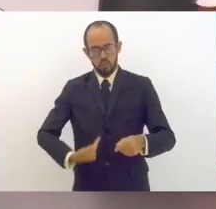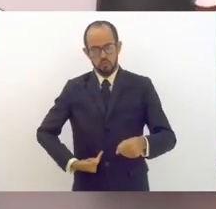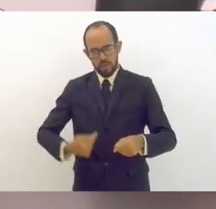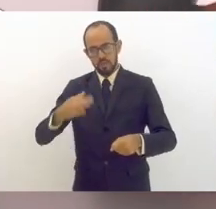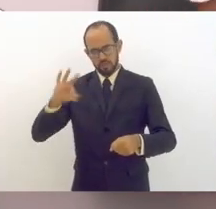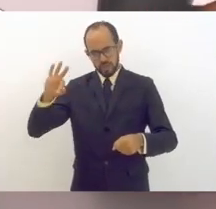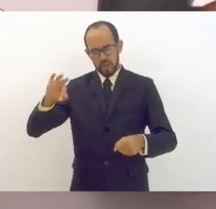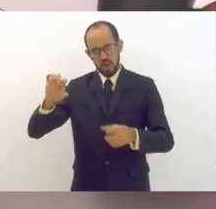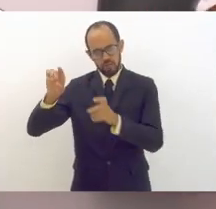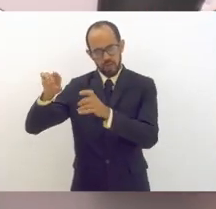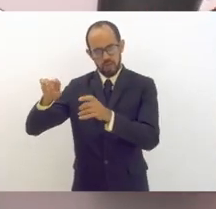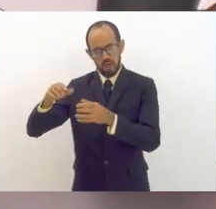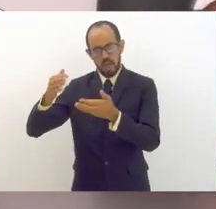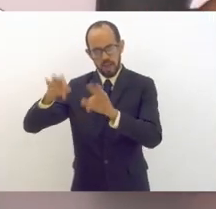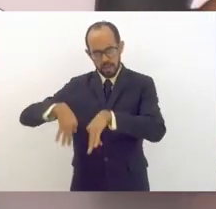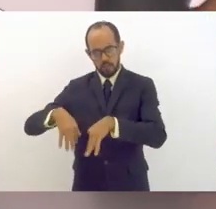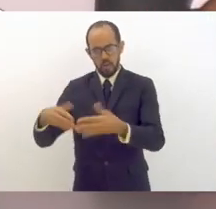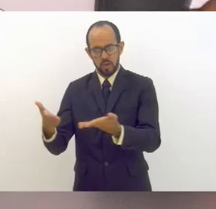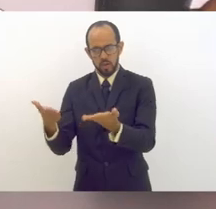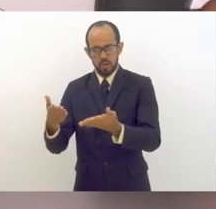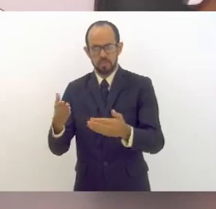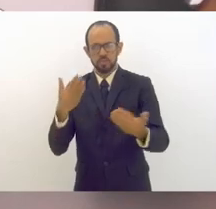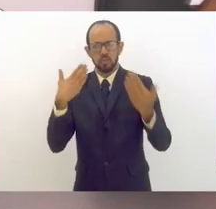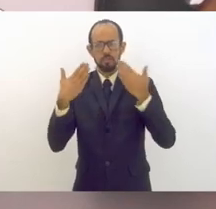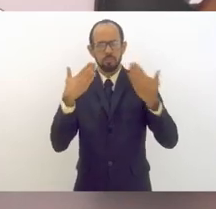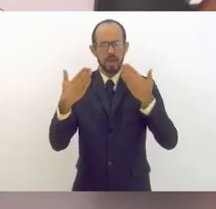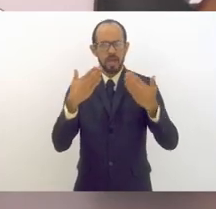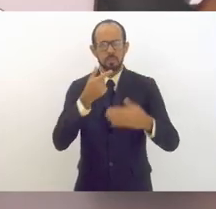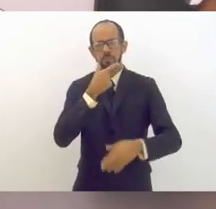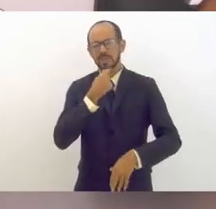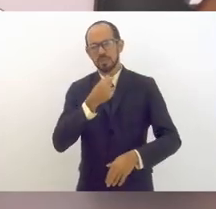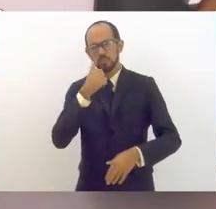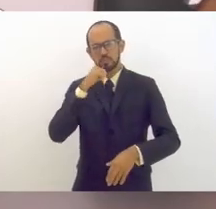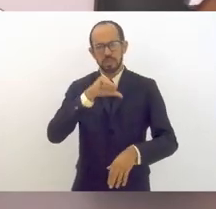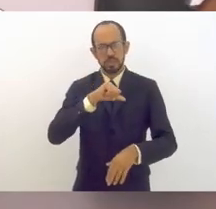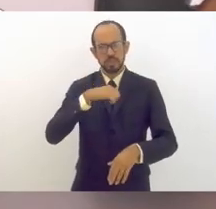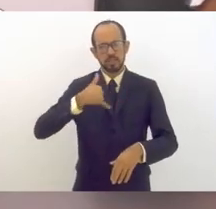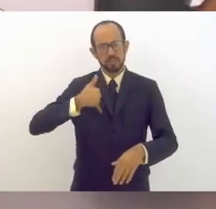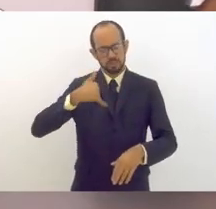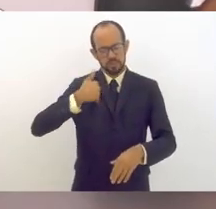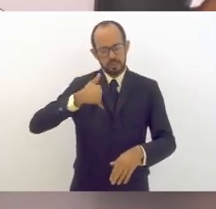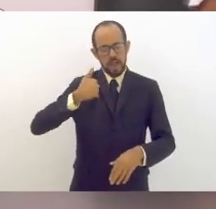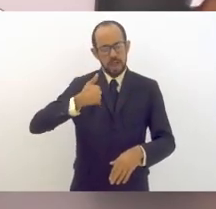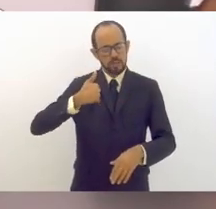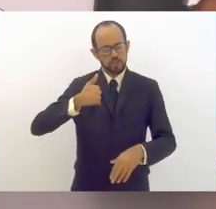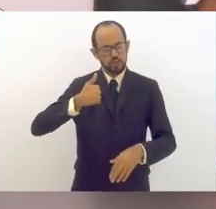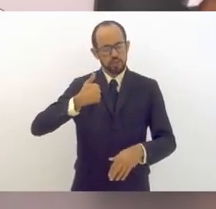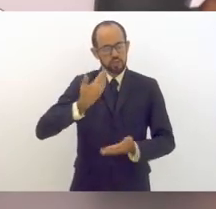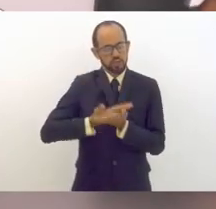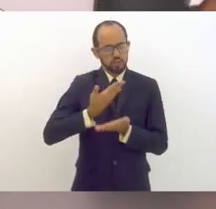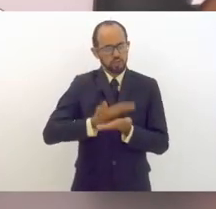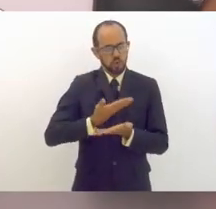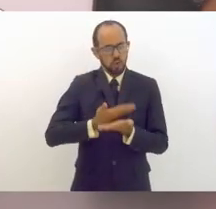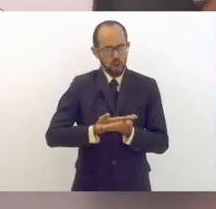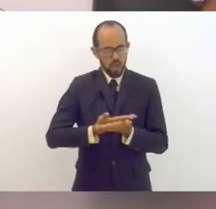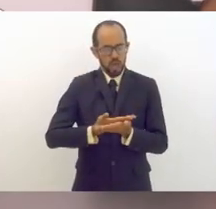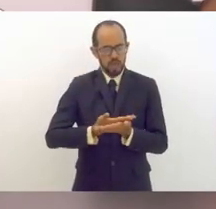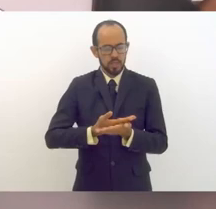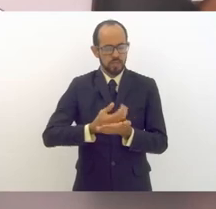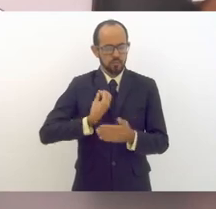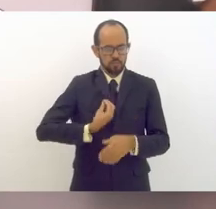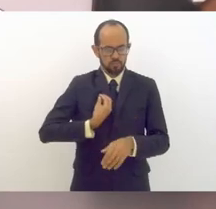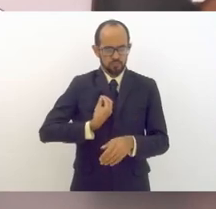comparar o número de meninos e meninas na idade escolar que vivem naqueles territórios, na idade escolar de educação